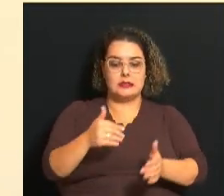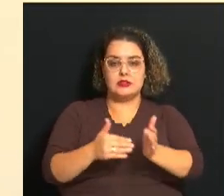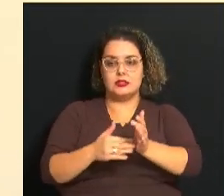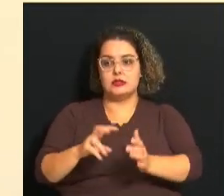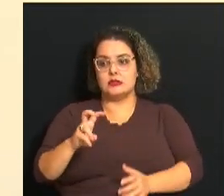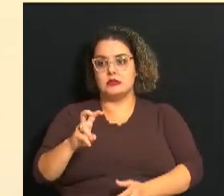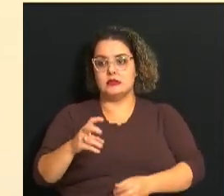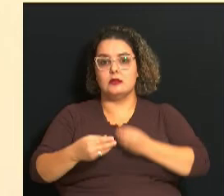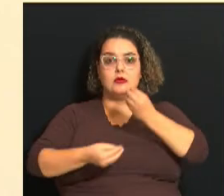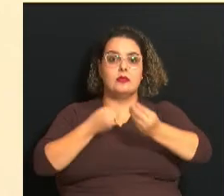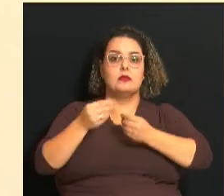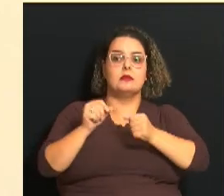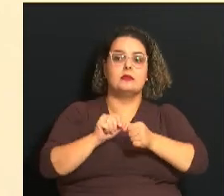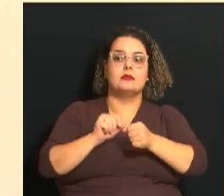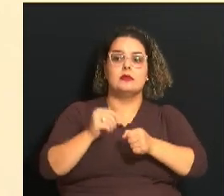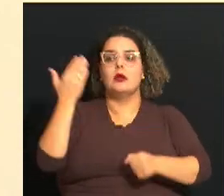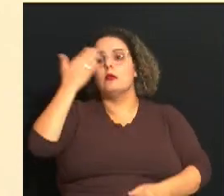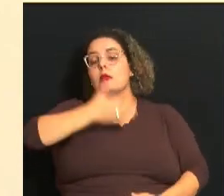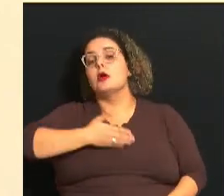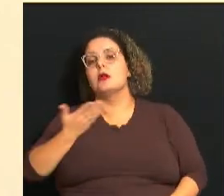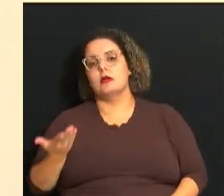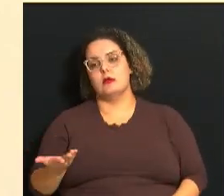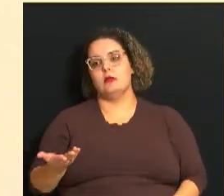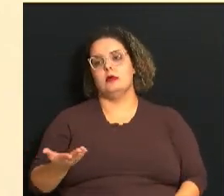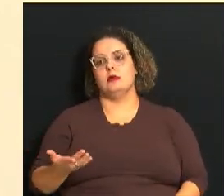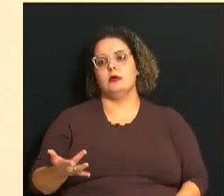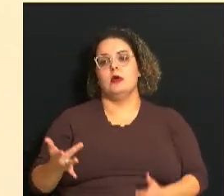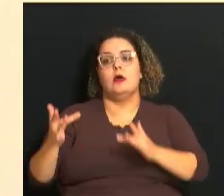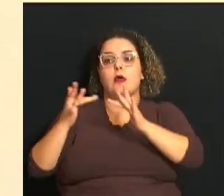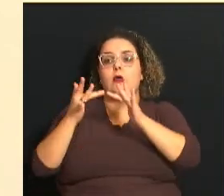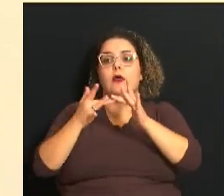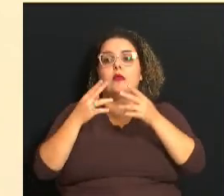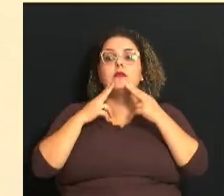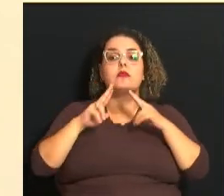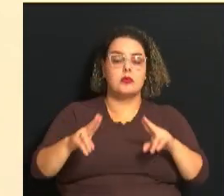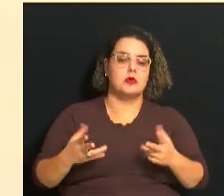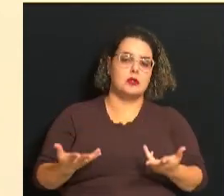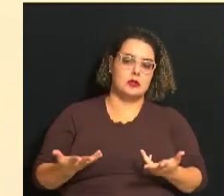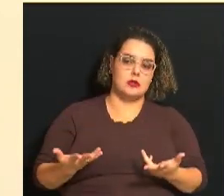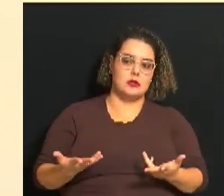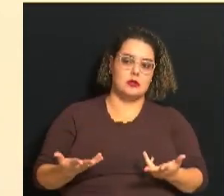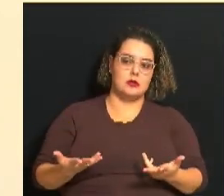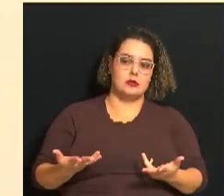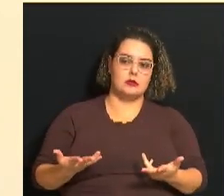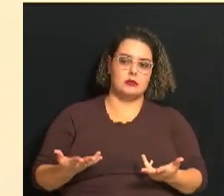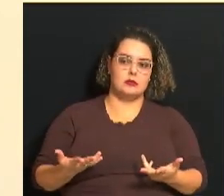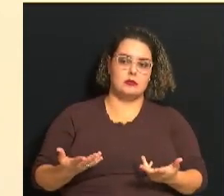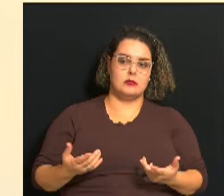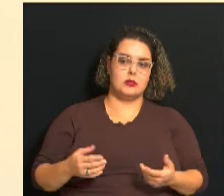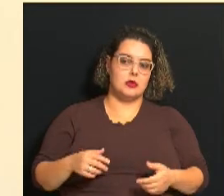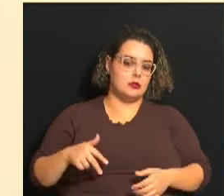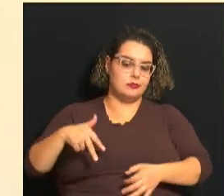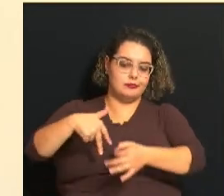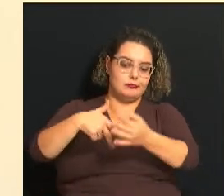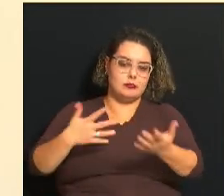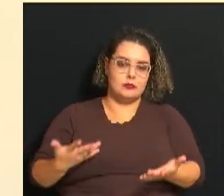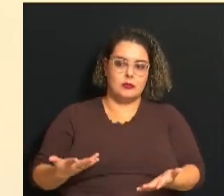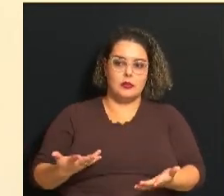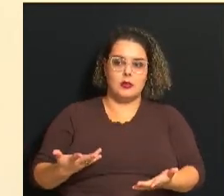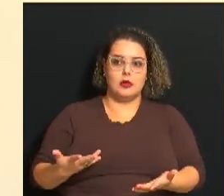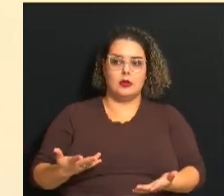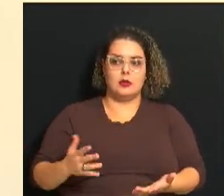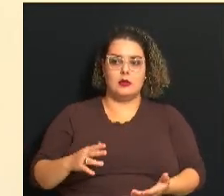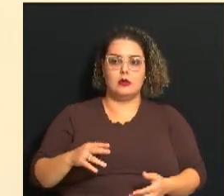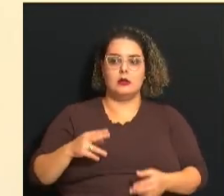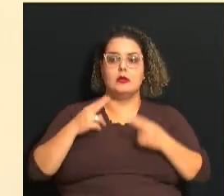vai correr atrás das provas como que ele vai fazer contato com testemunha para ver se a testemunha tem condições de depor e quando não a testemunha